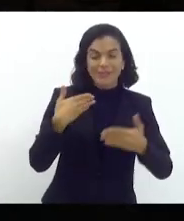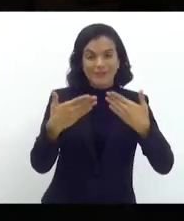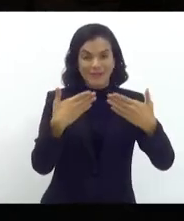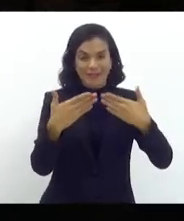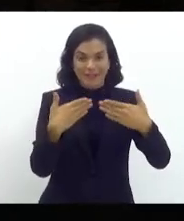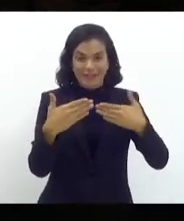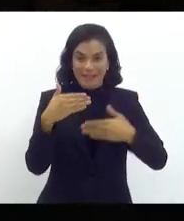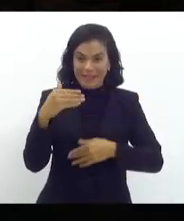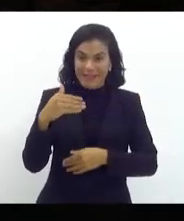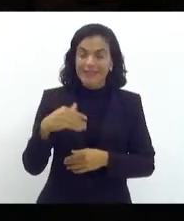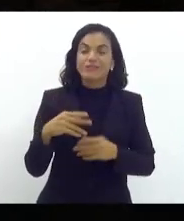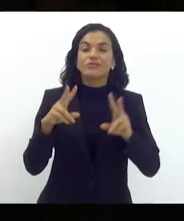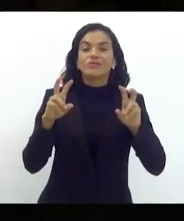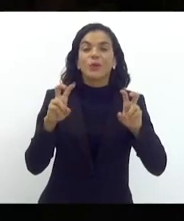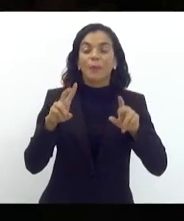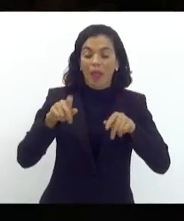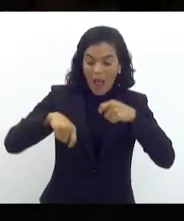aqui de alimento